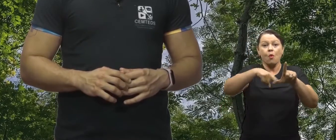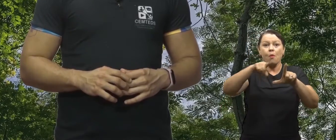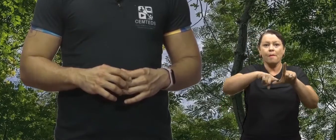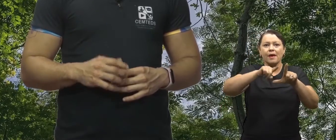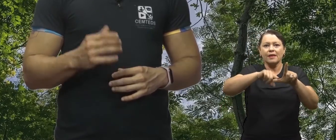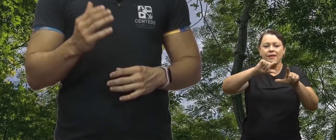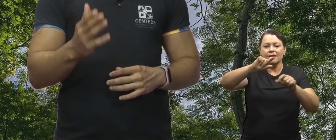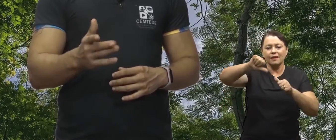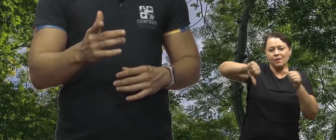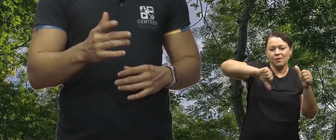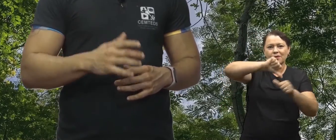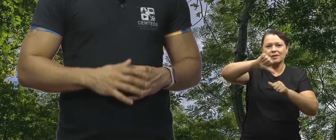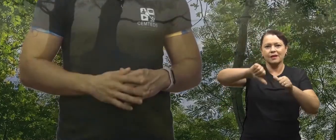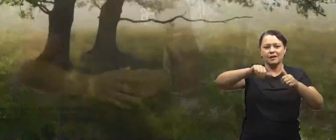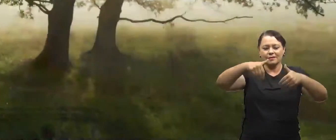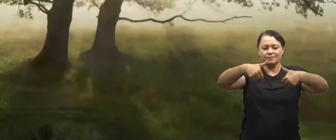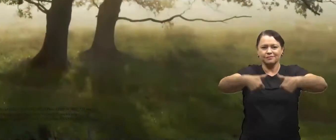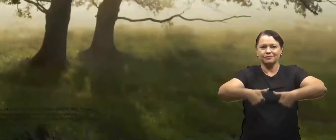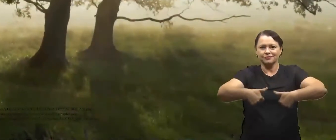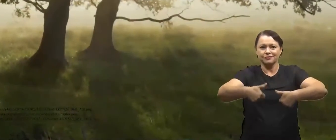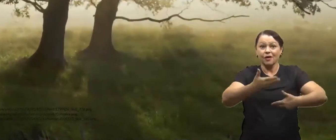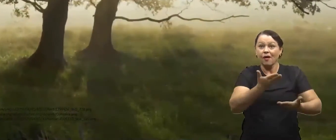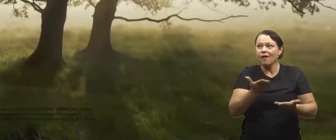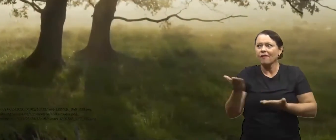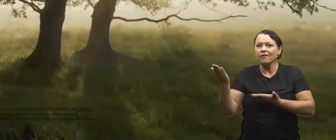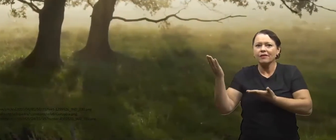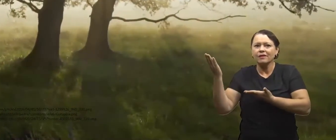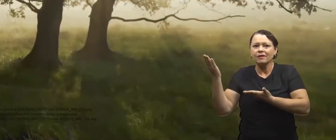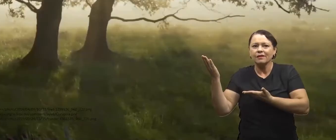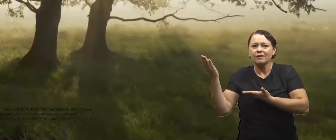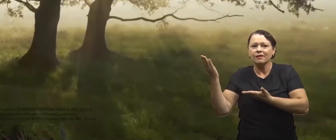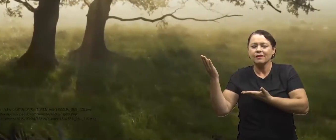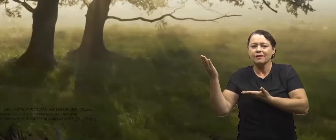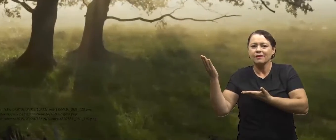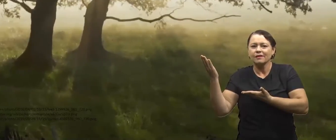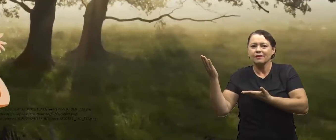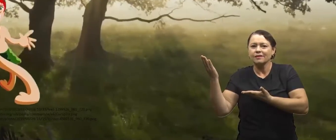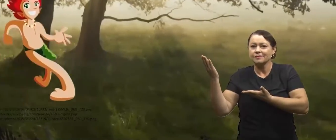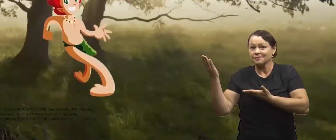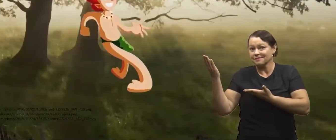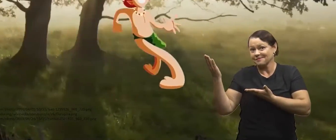dos seus pés para enganá-los. Veja ele passando aqui.